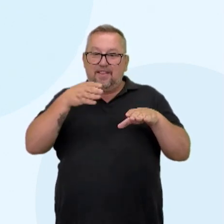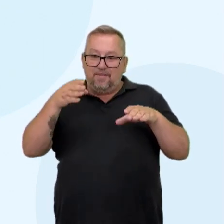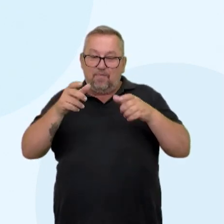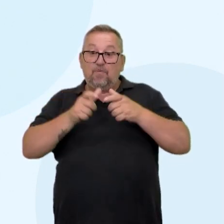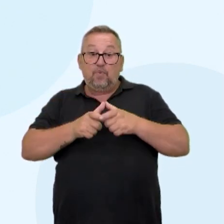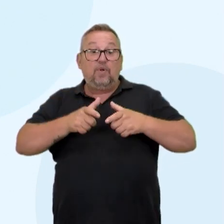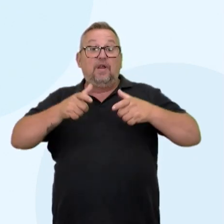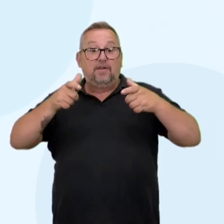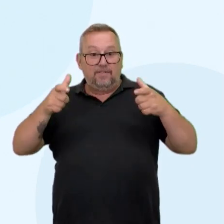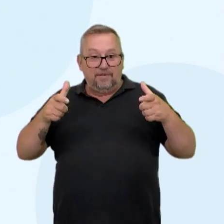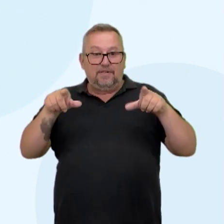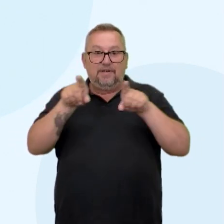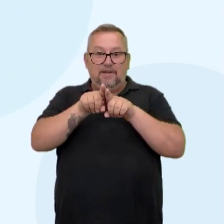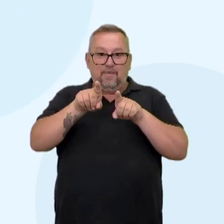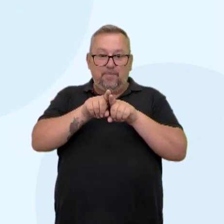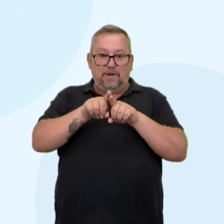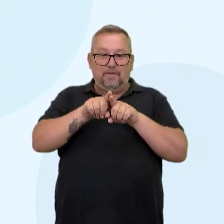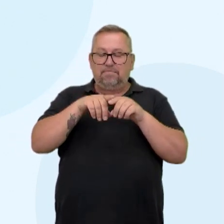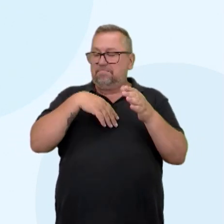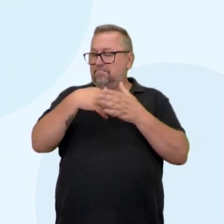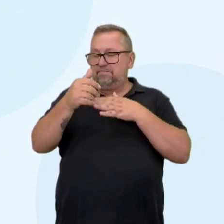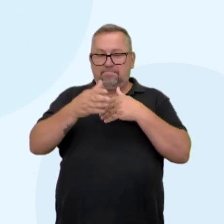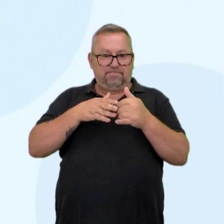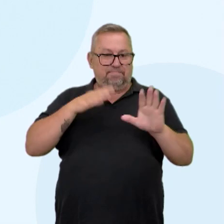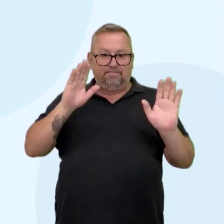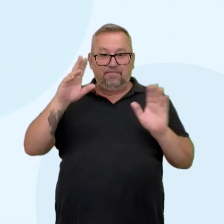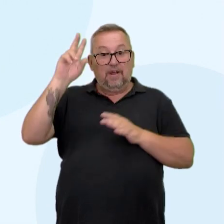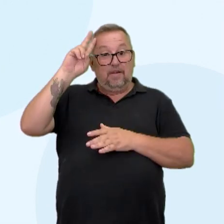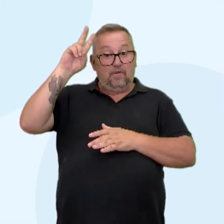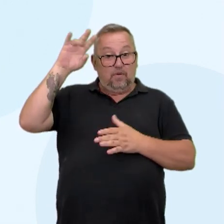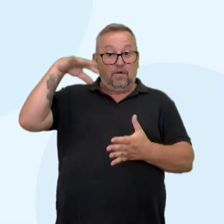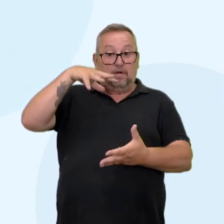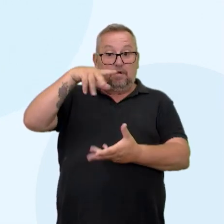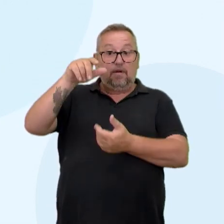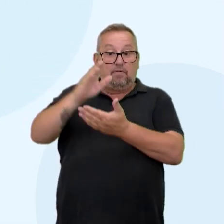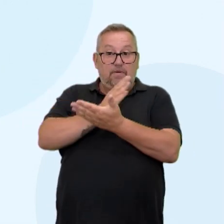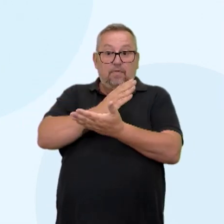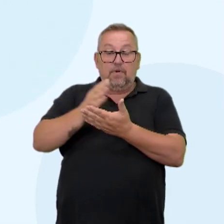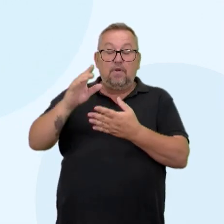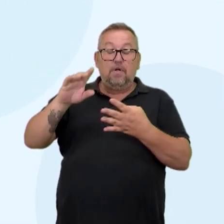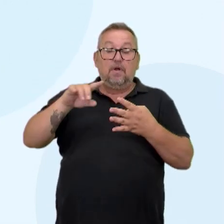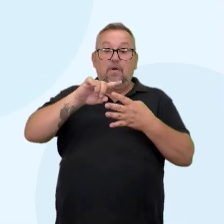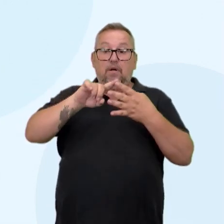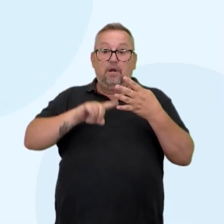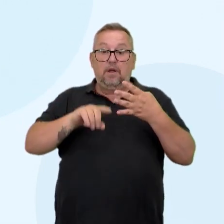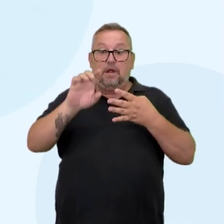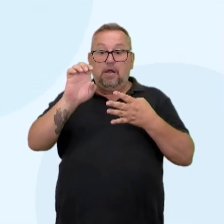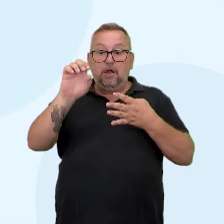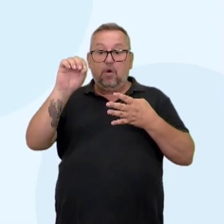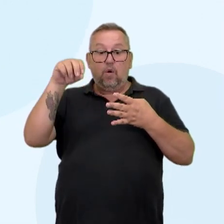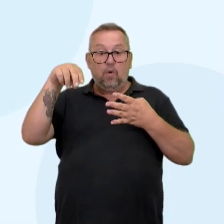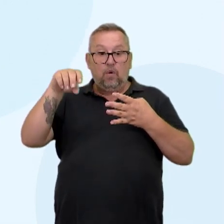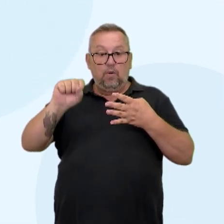de tempo muito grande e indeterminado. A história da Terra está dividida em 4 éons: